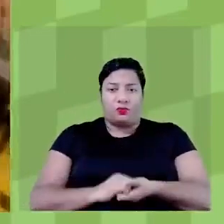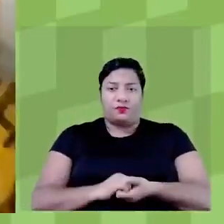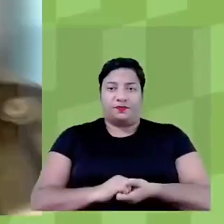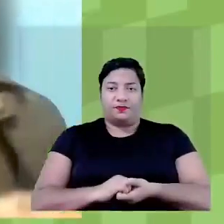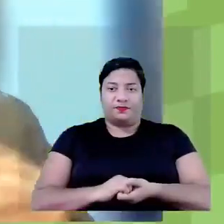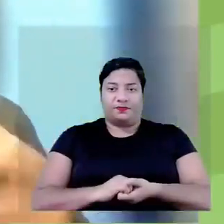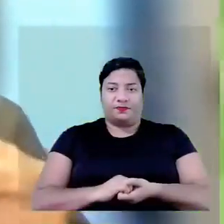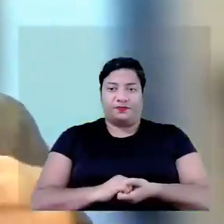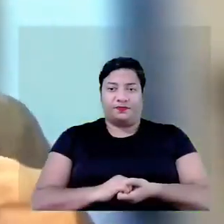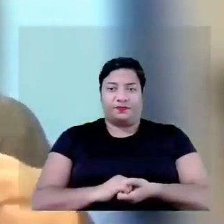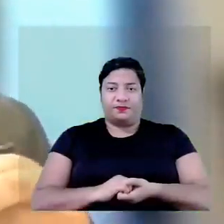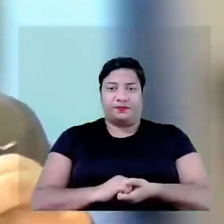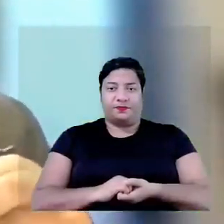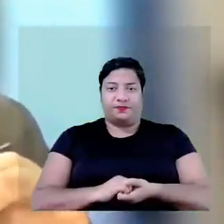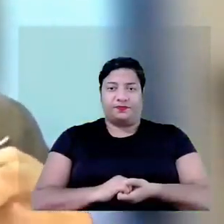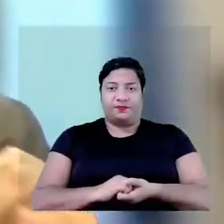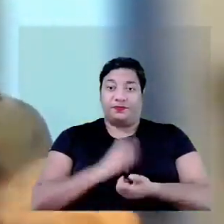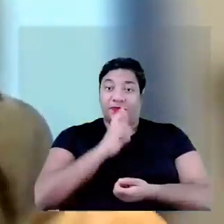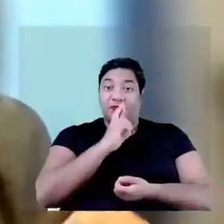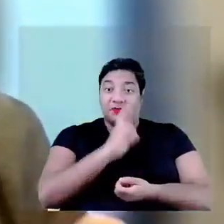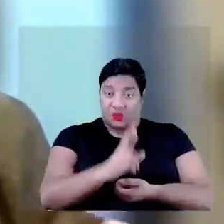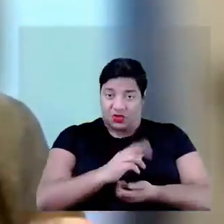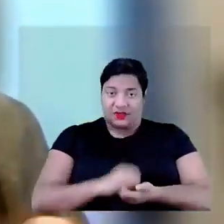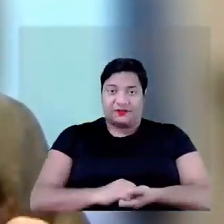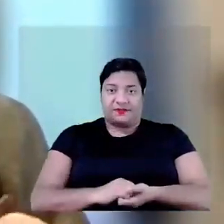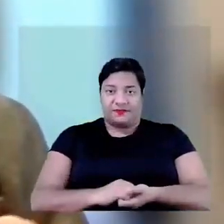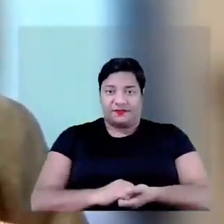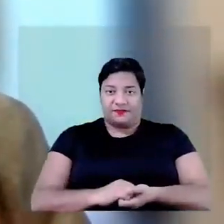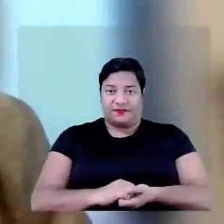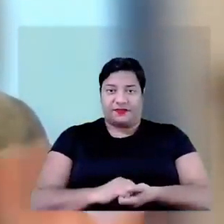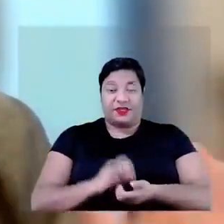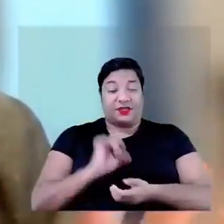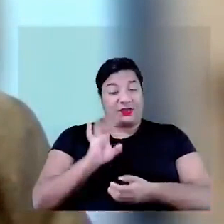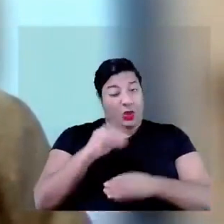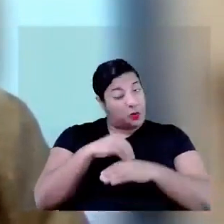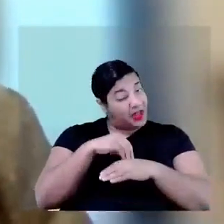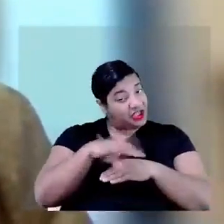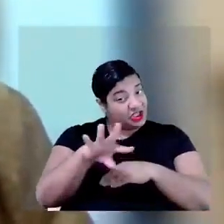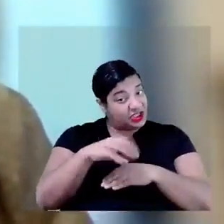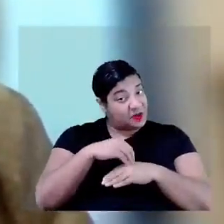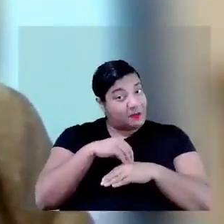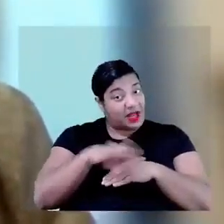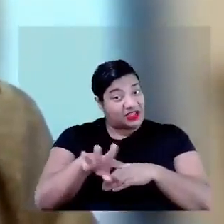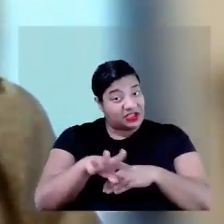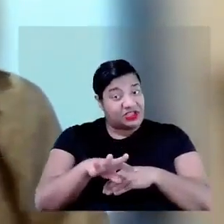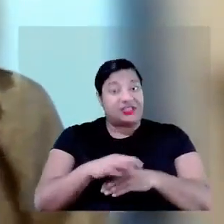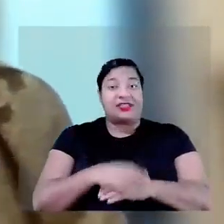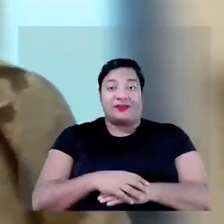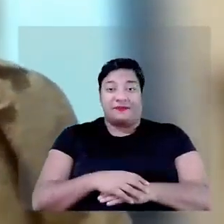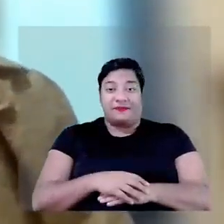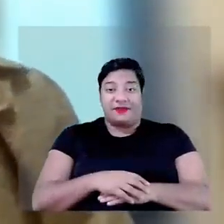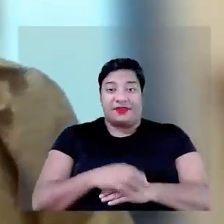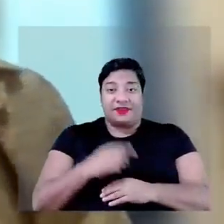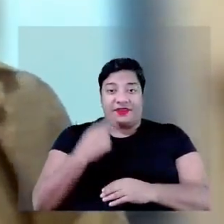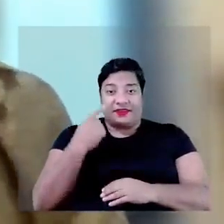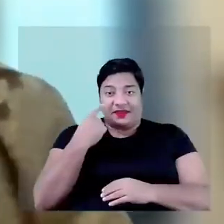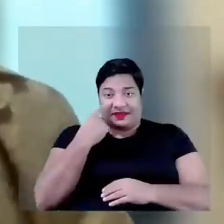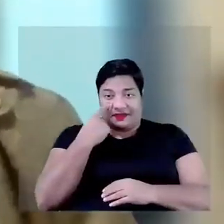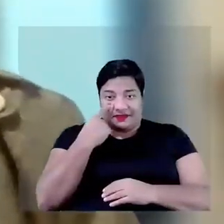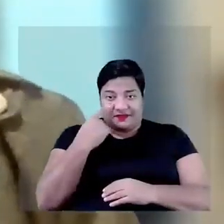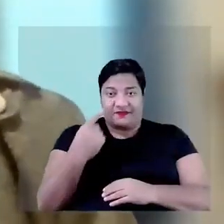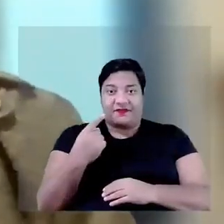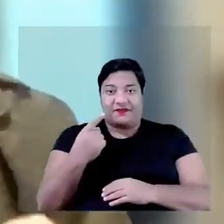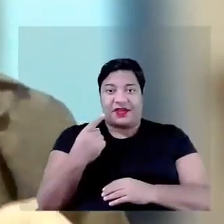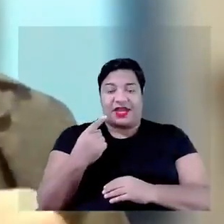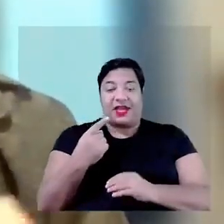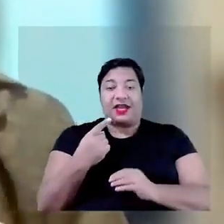Olha, eu vou só dar um spoiler, tá? Laura Lúcia Vieira Cedeviva, secretária do Verde e do Meio Ambiente da Prefeitura de